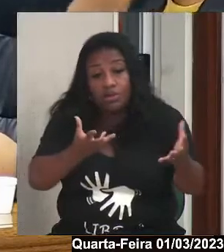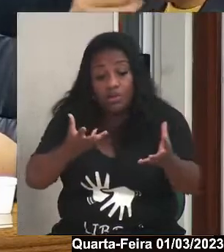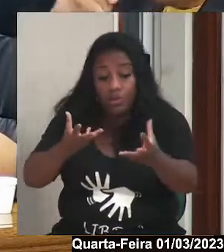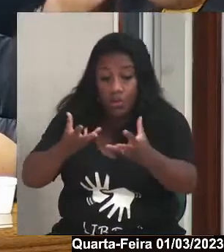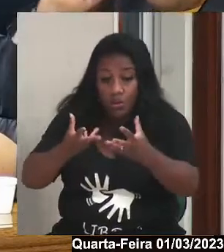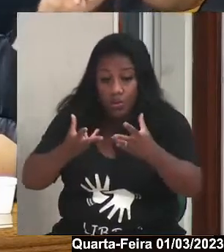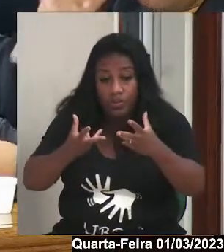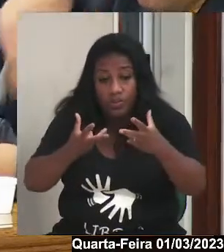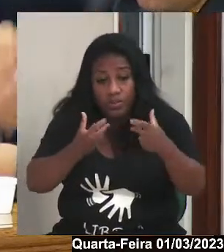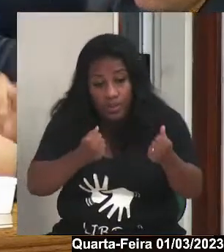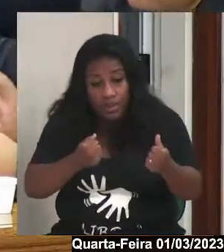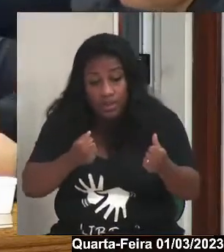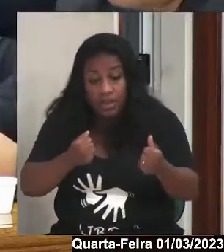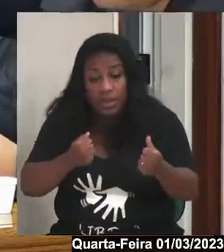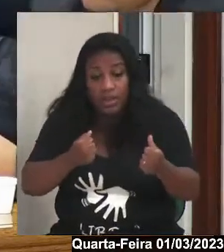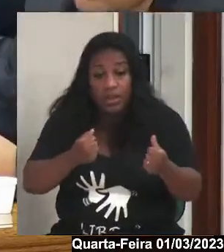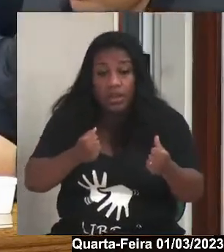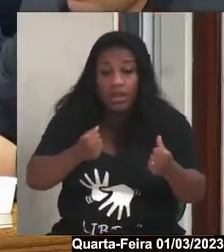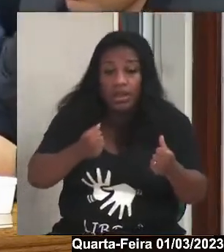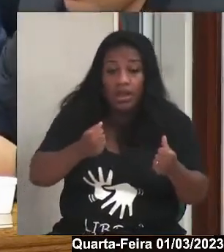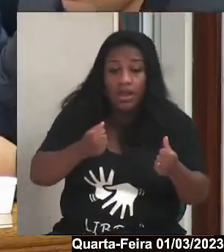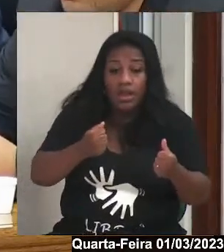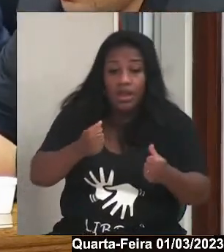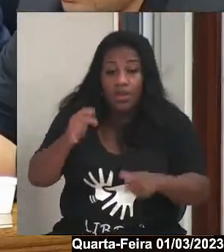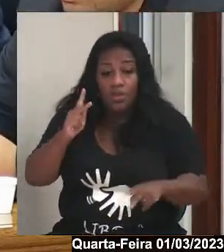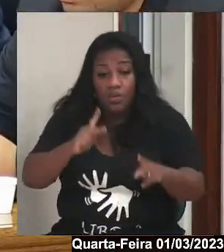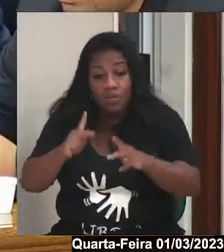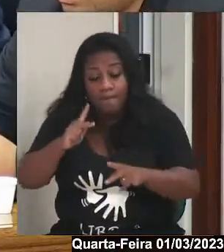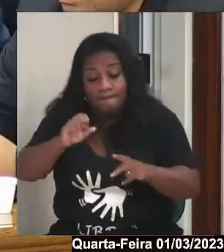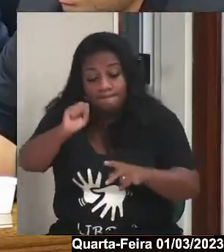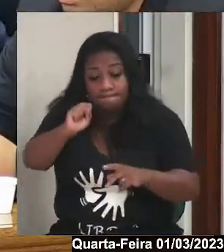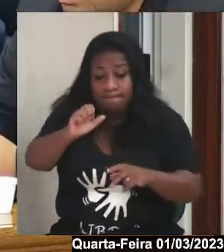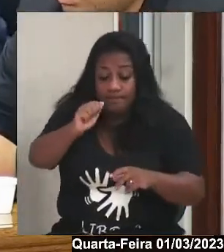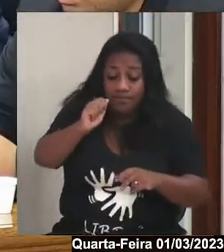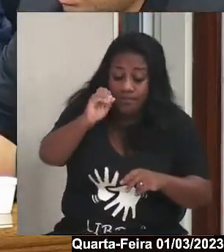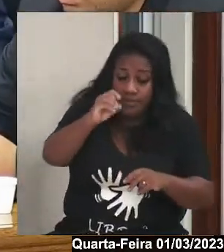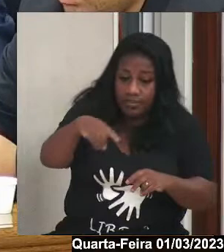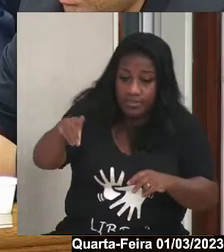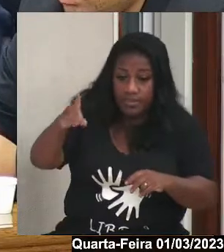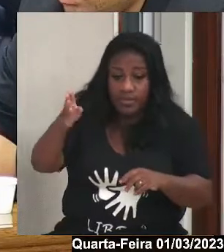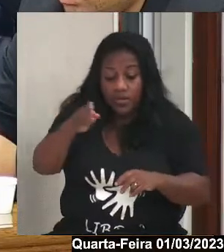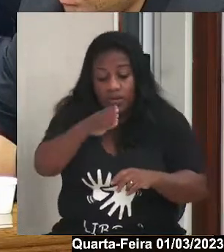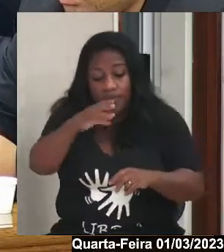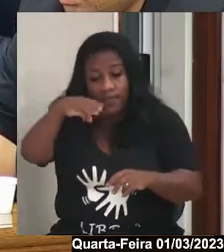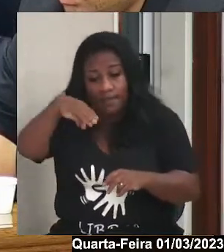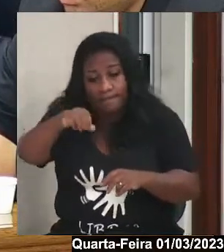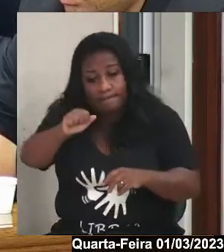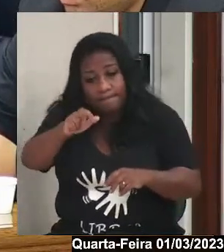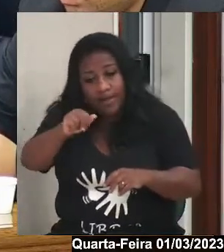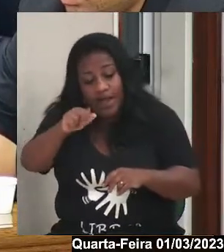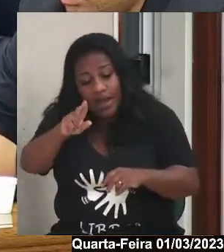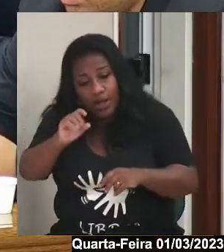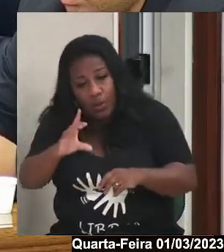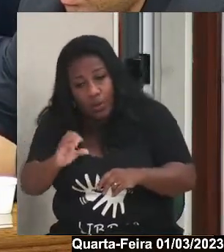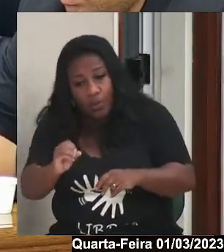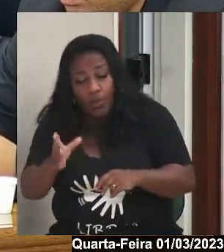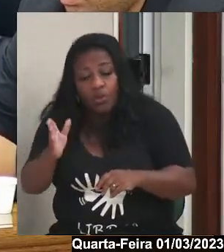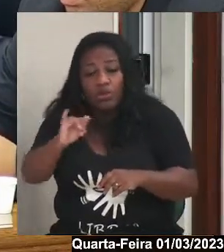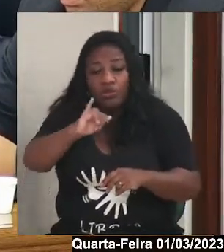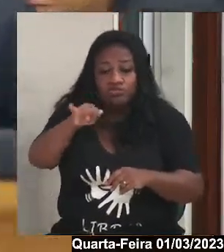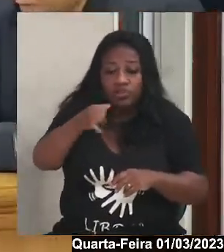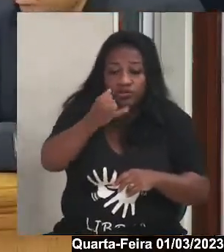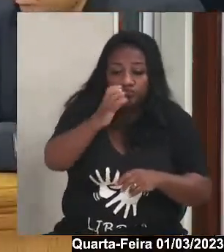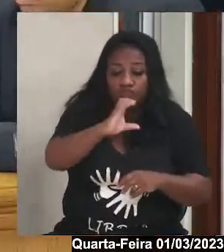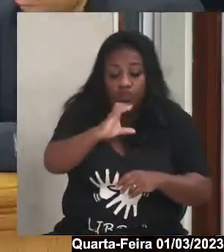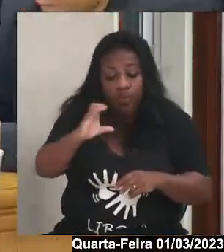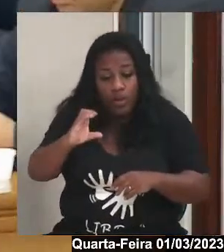convite para a população do Jardim São Marcos, Jardim São Francisco, Parque das Chácaras, Jardim